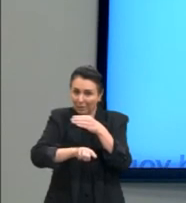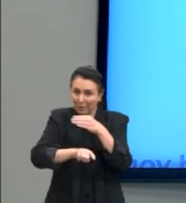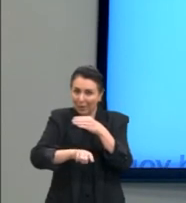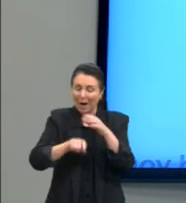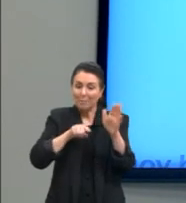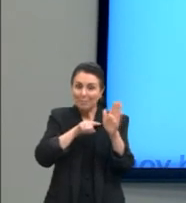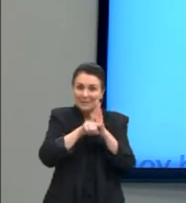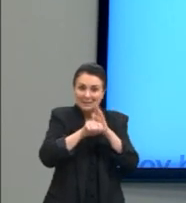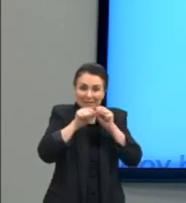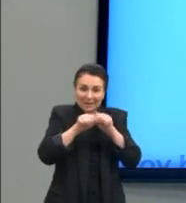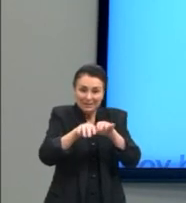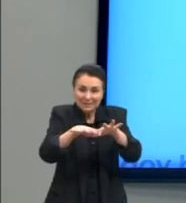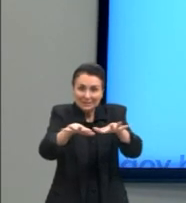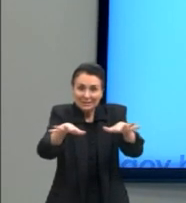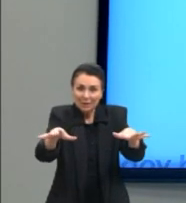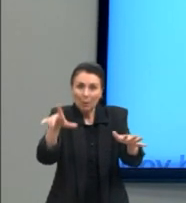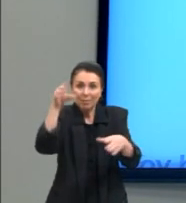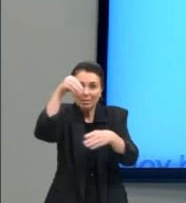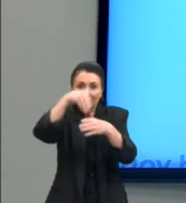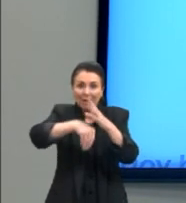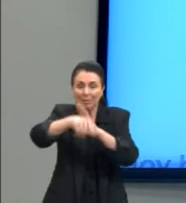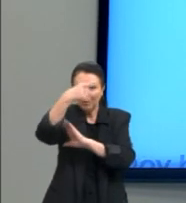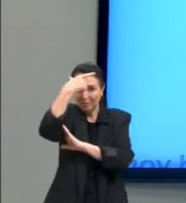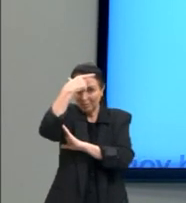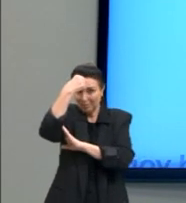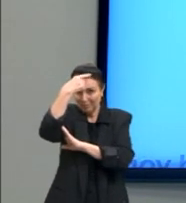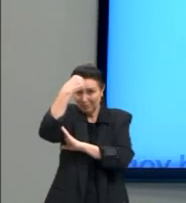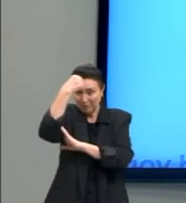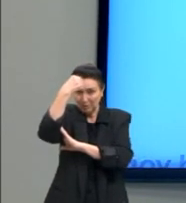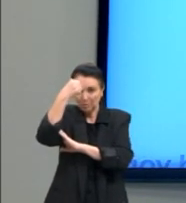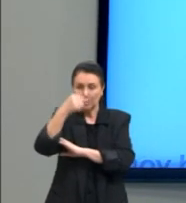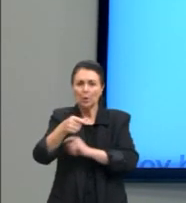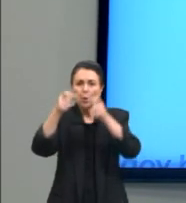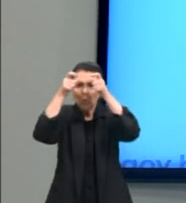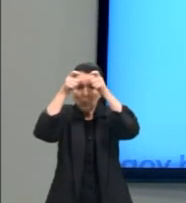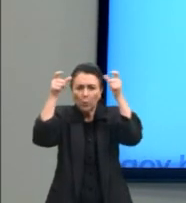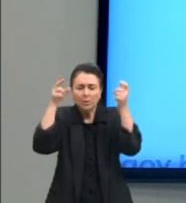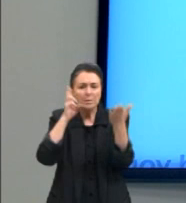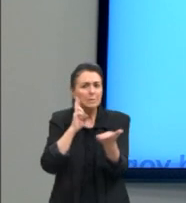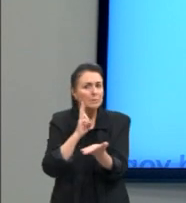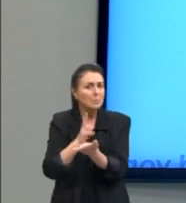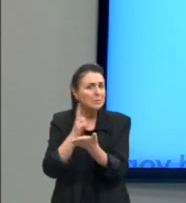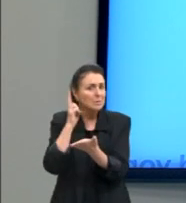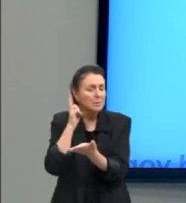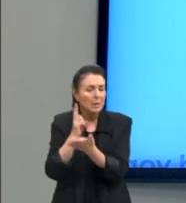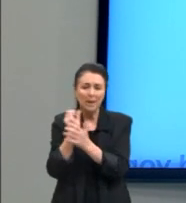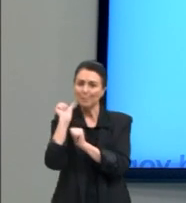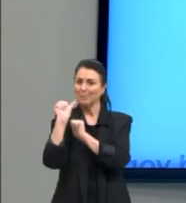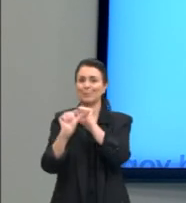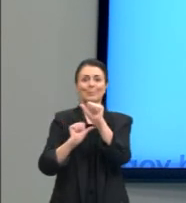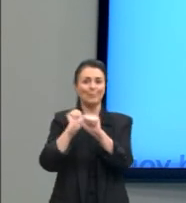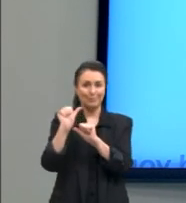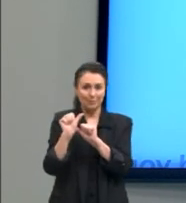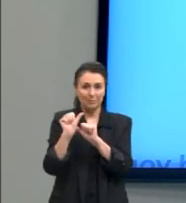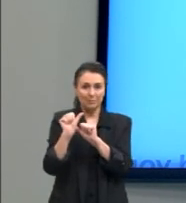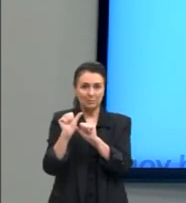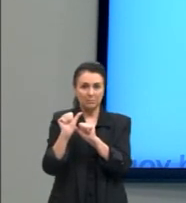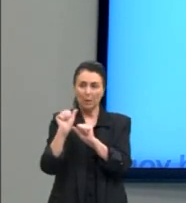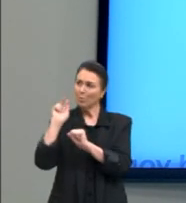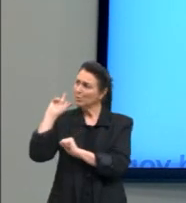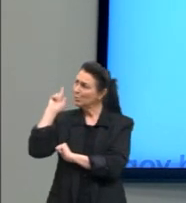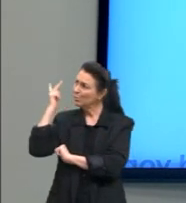dentro da Universidade investigativo o conhecimento ele é sempre renovável mas renovável ele é